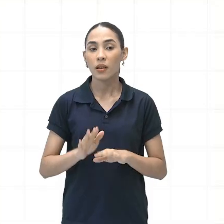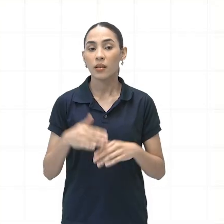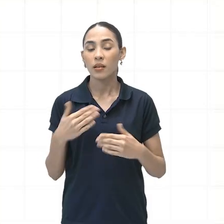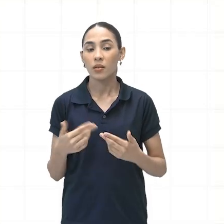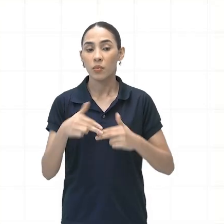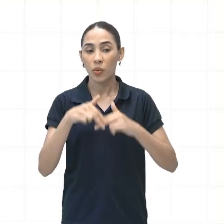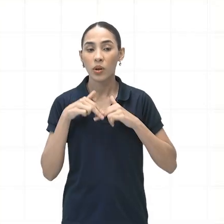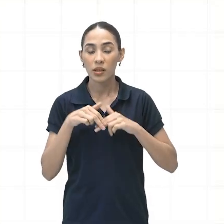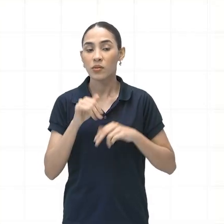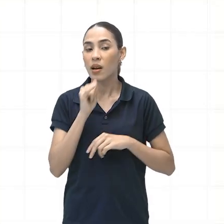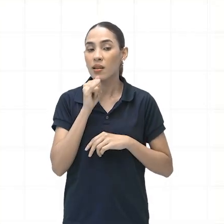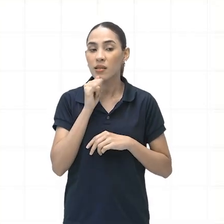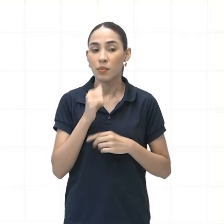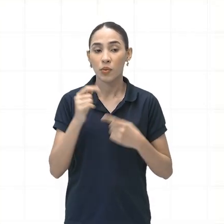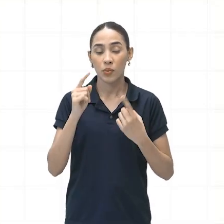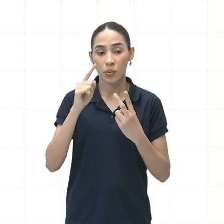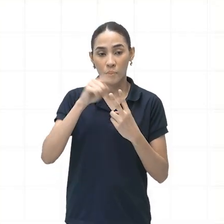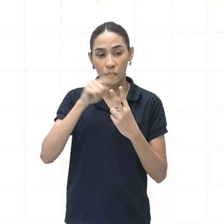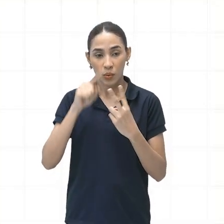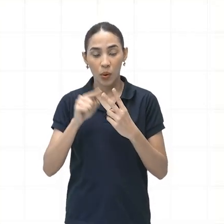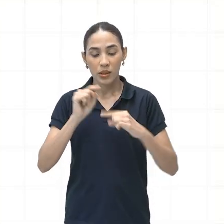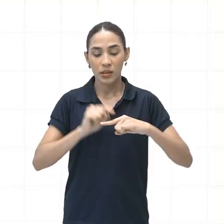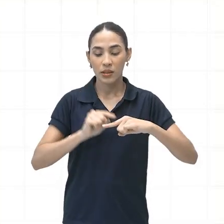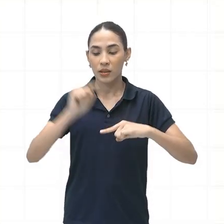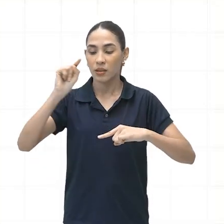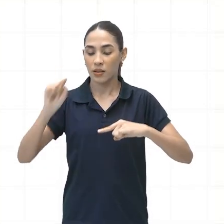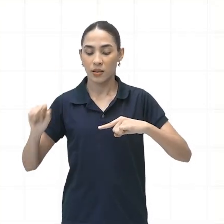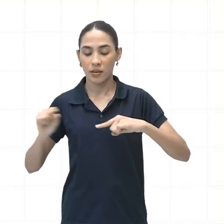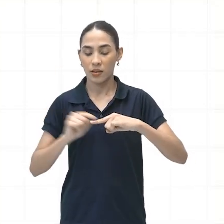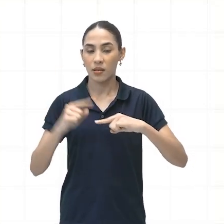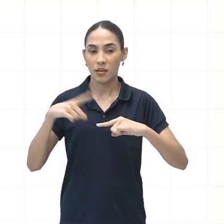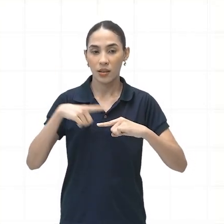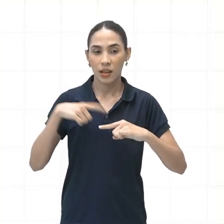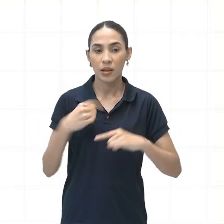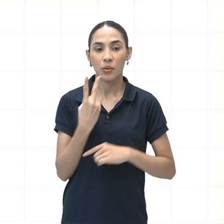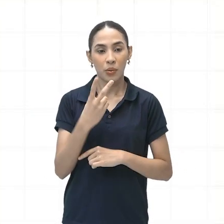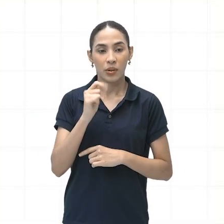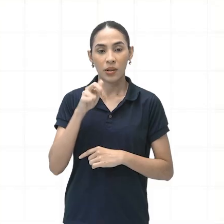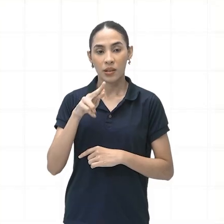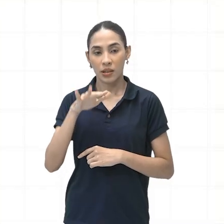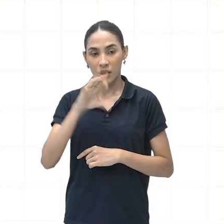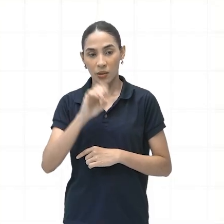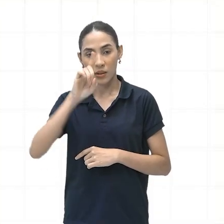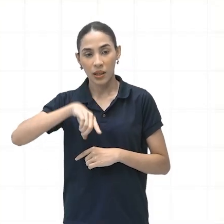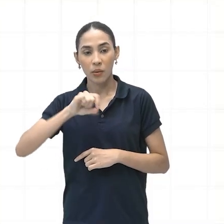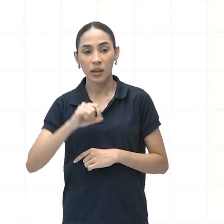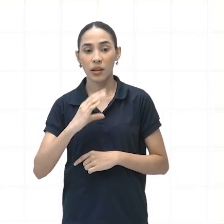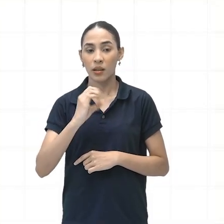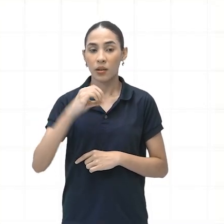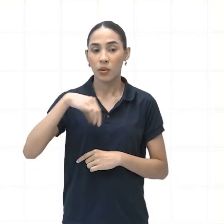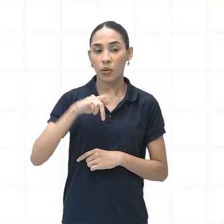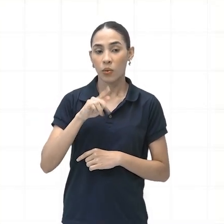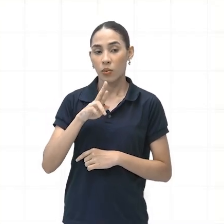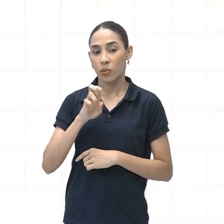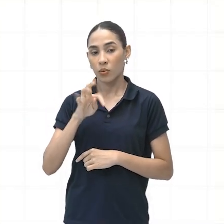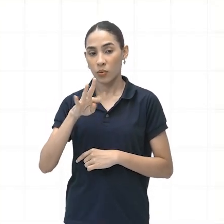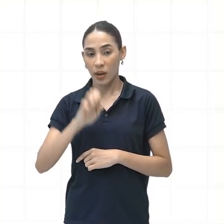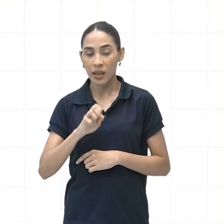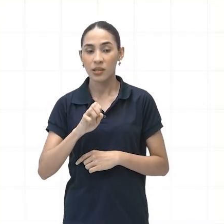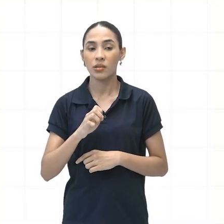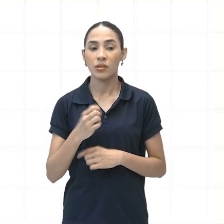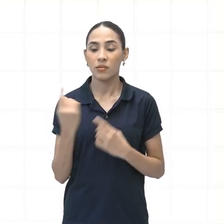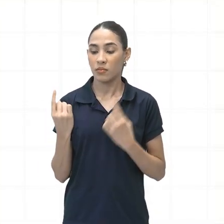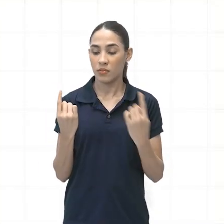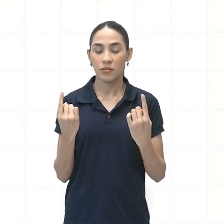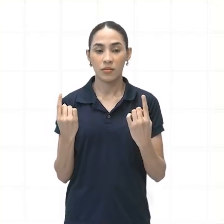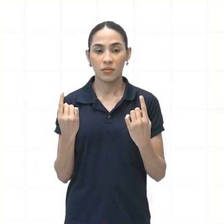quando dois triângulos eles possuem dois ângulos que são congruentes um ao